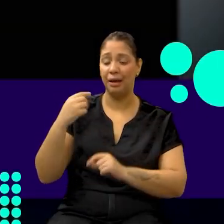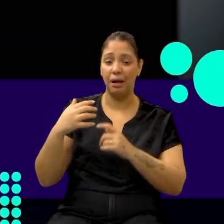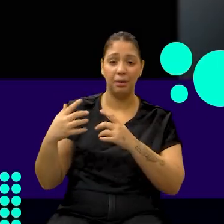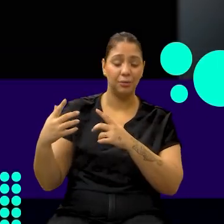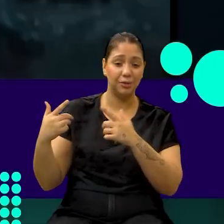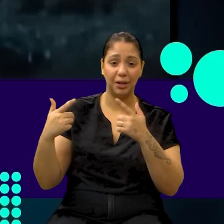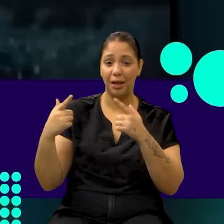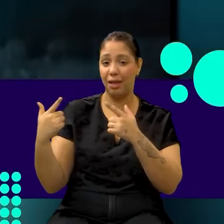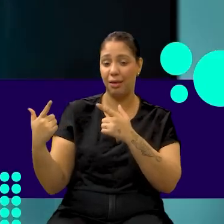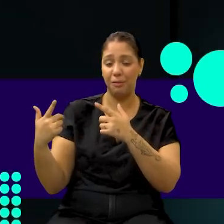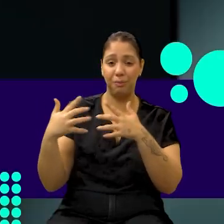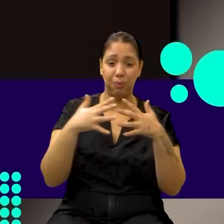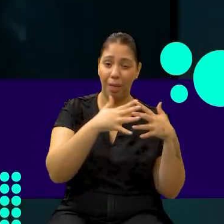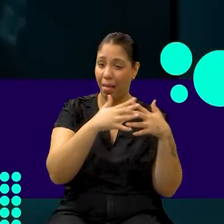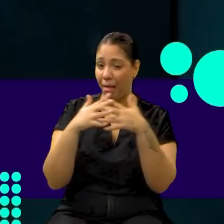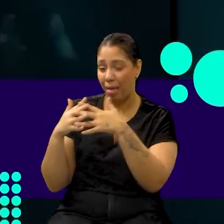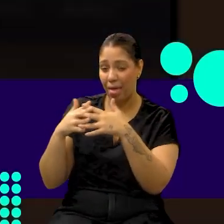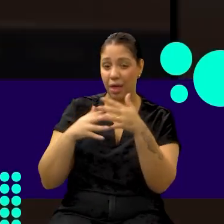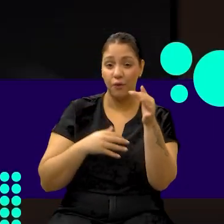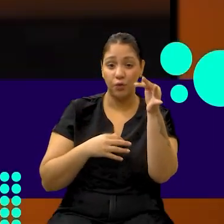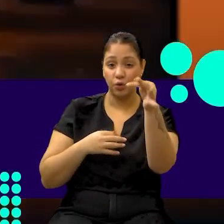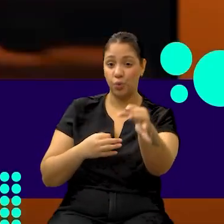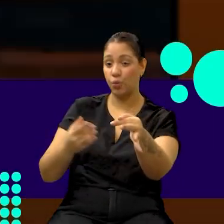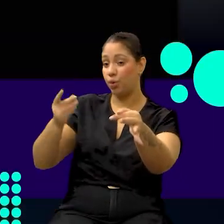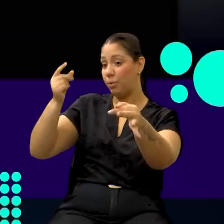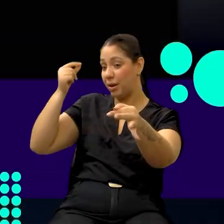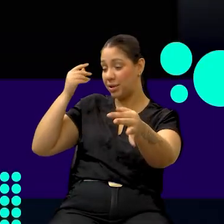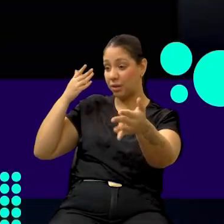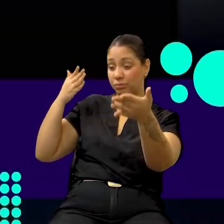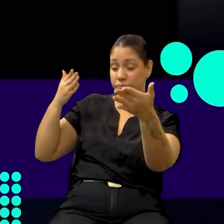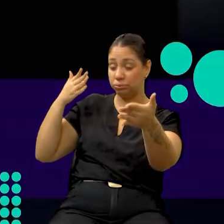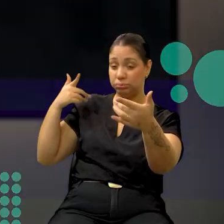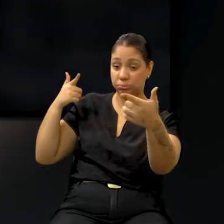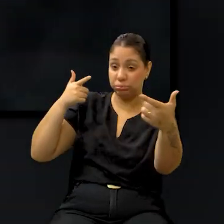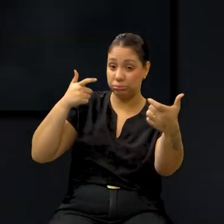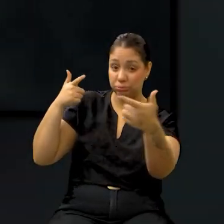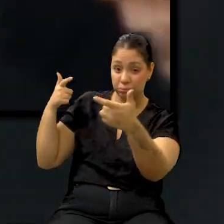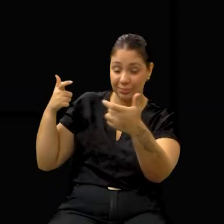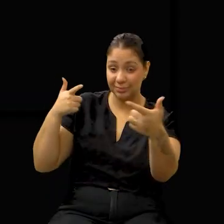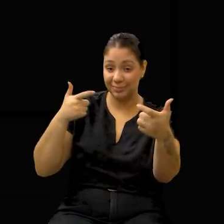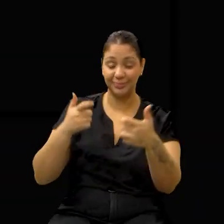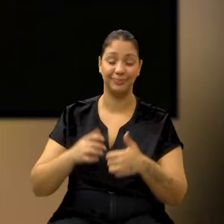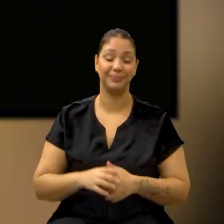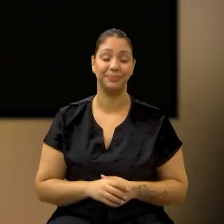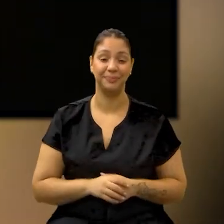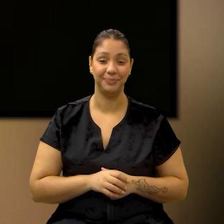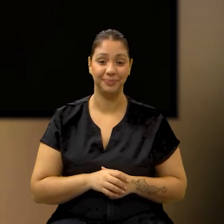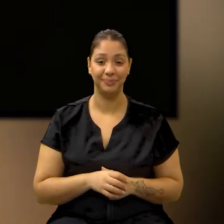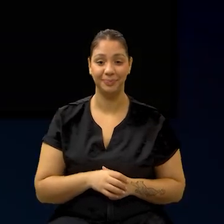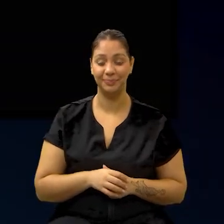pré-históricas. Começa então uma batalha épica entre o futuro e o passado.